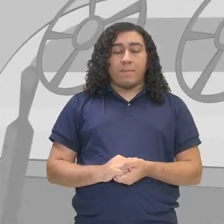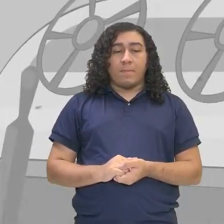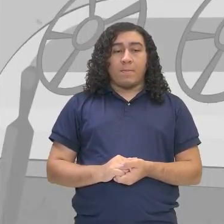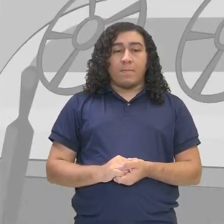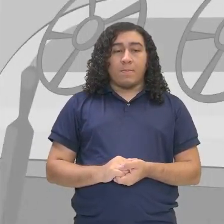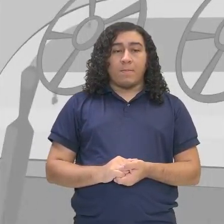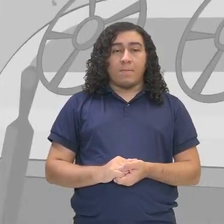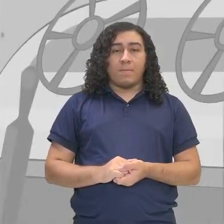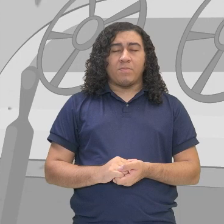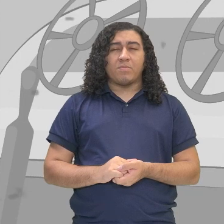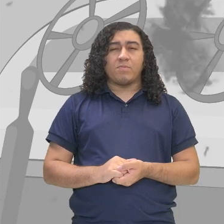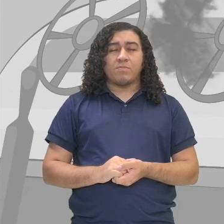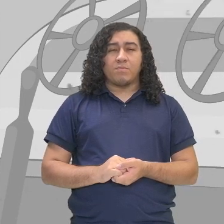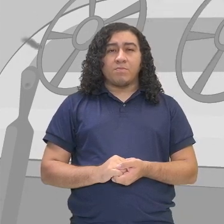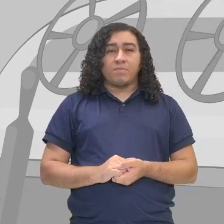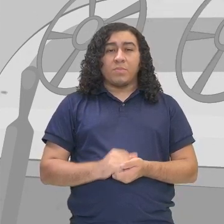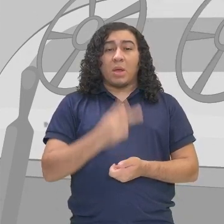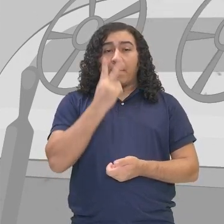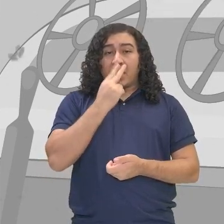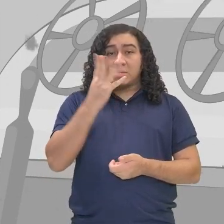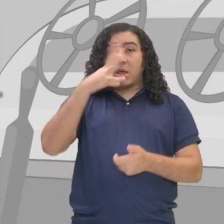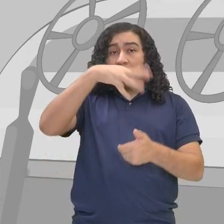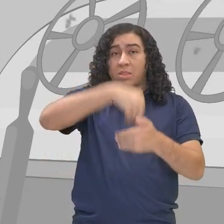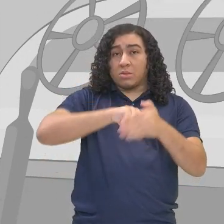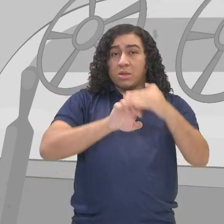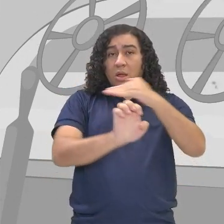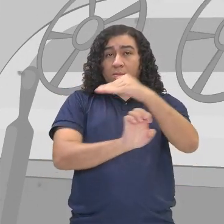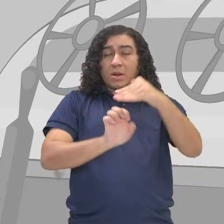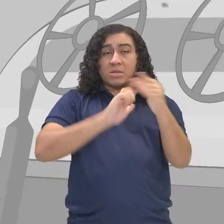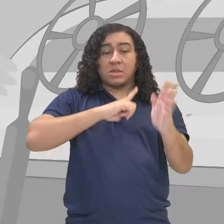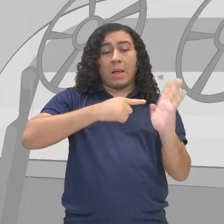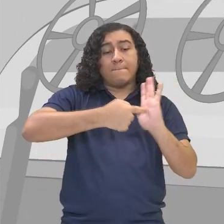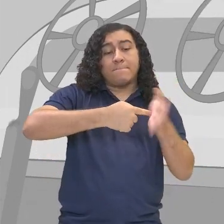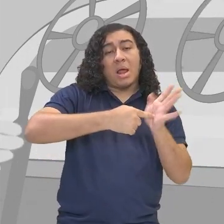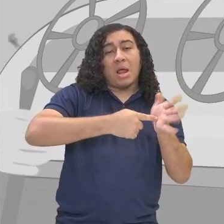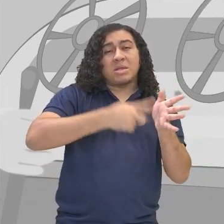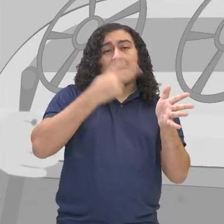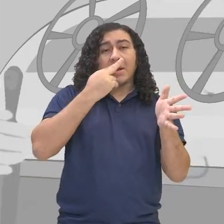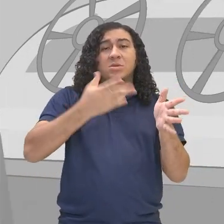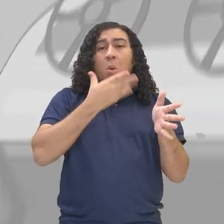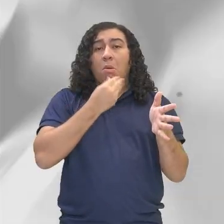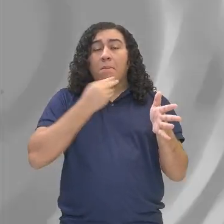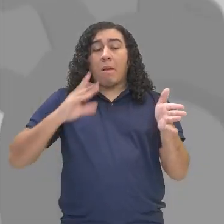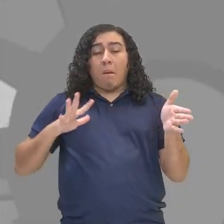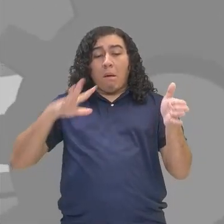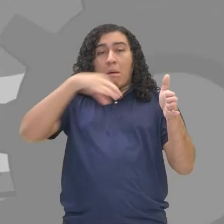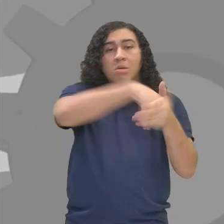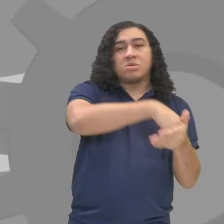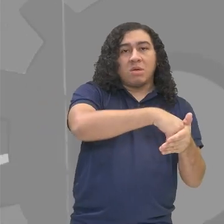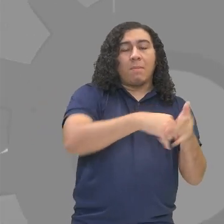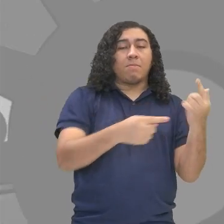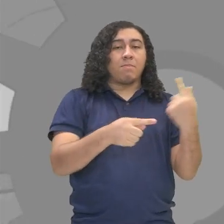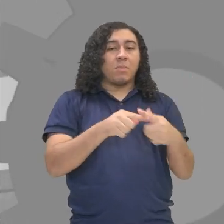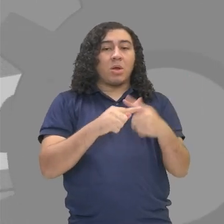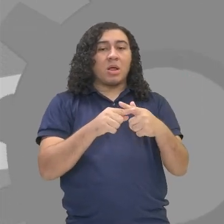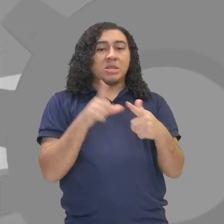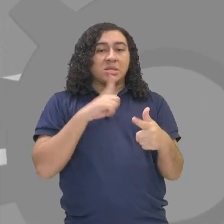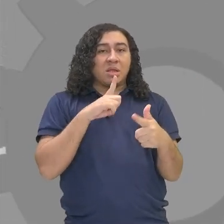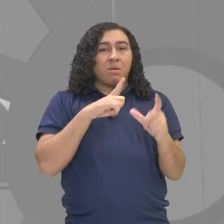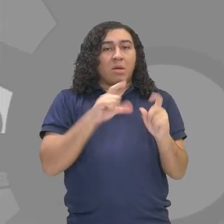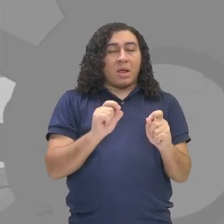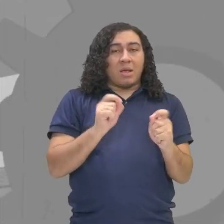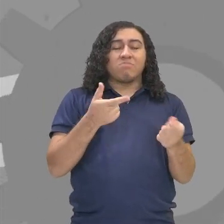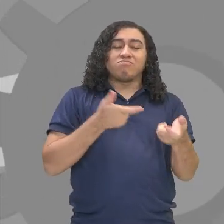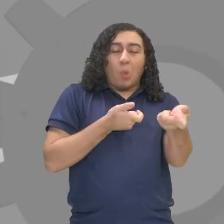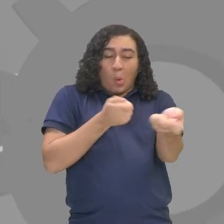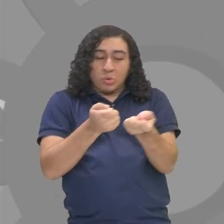uma máquina, né, dentro de uma fábrica. Por quê? Porque ele tem, teoricamente, ele vai ter aquele tempo ali muito controlado pelo seu patrão, né?